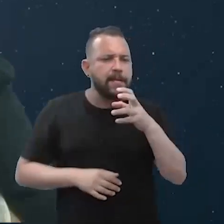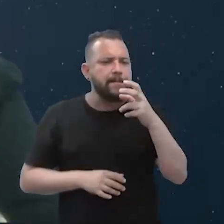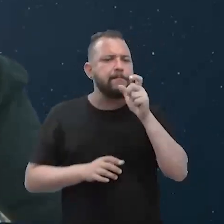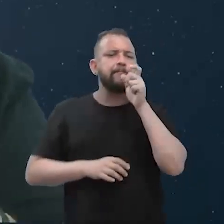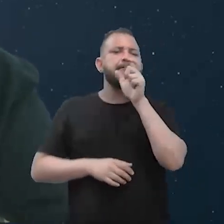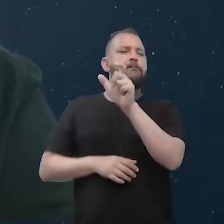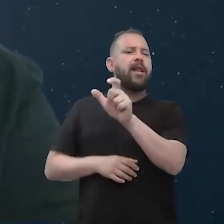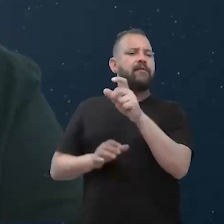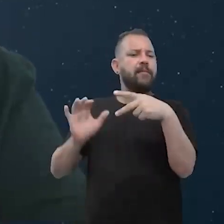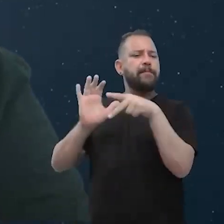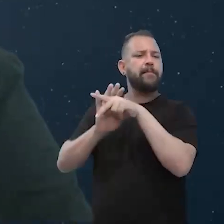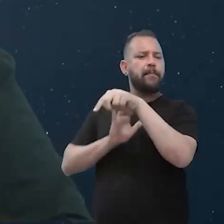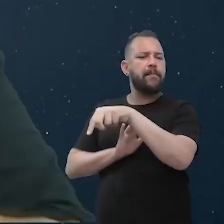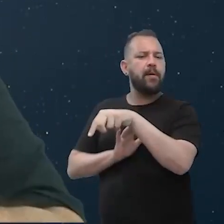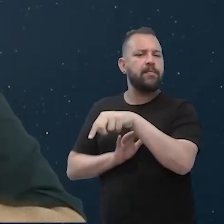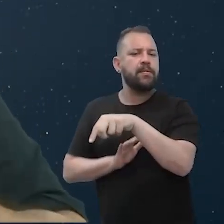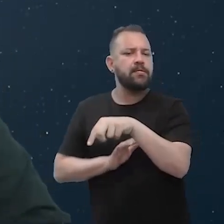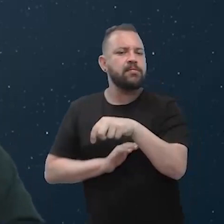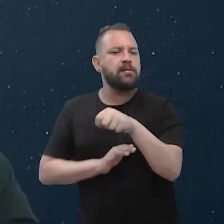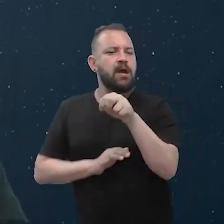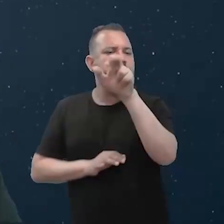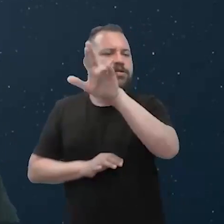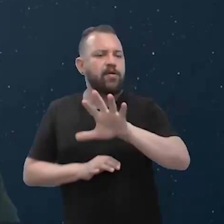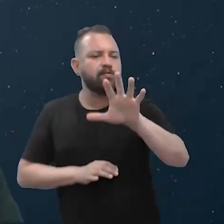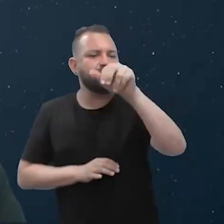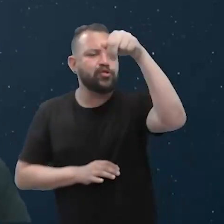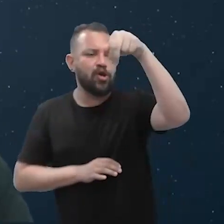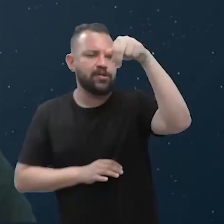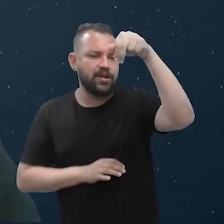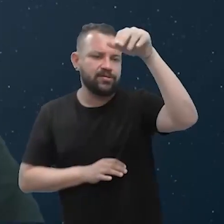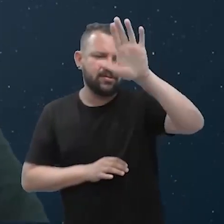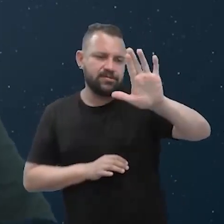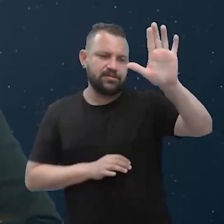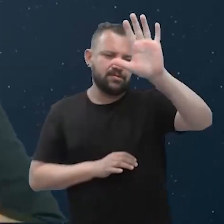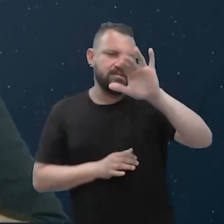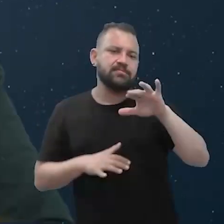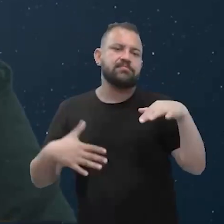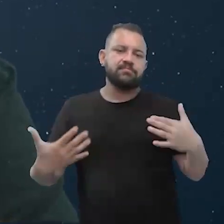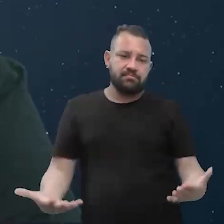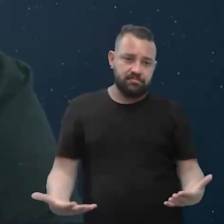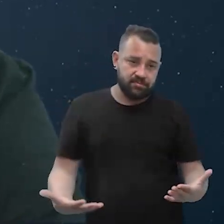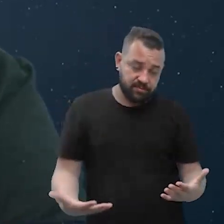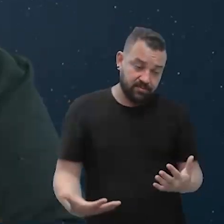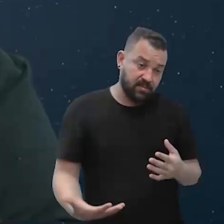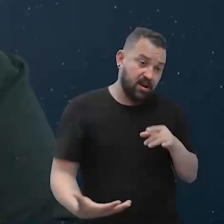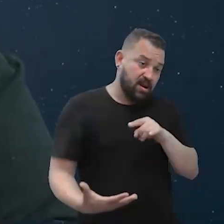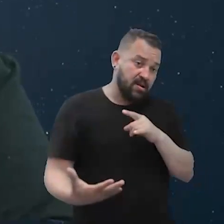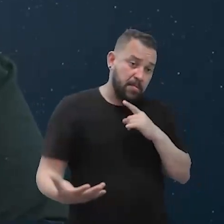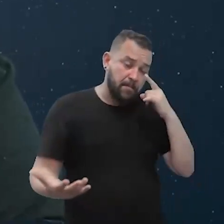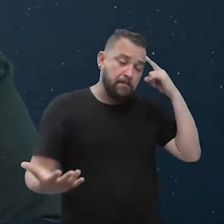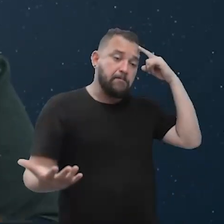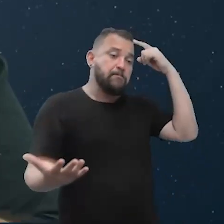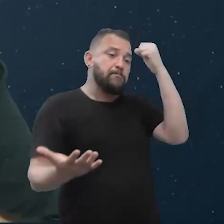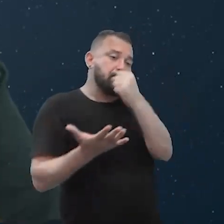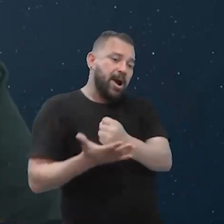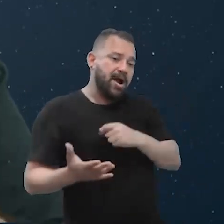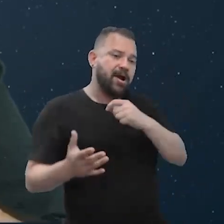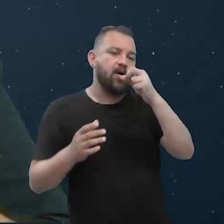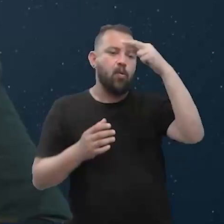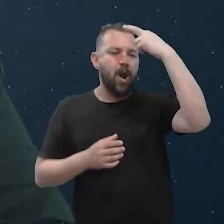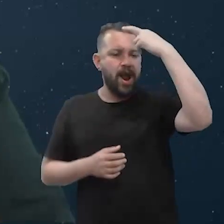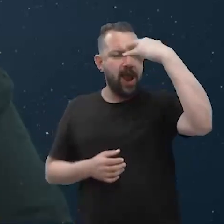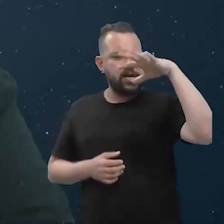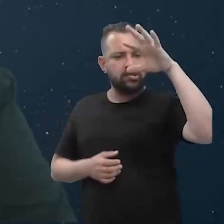palavras, vocábulos da região Nordeste, não é? Então, isso daí marca exatamente o regionalismo.